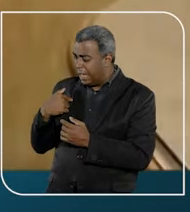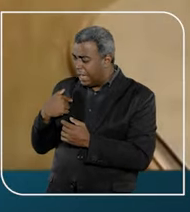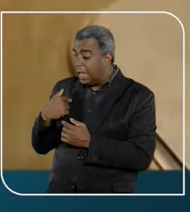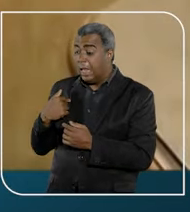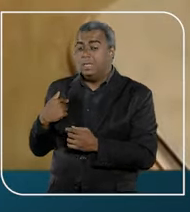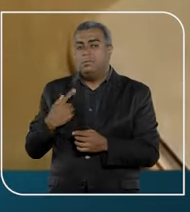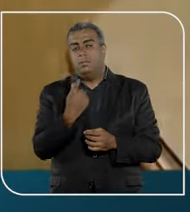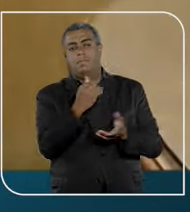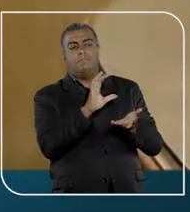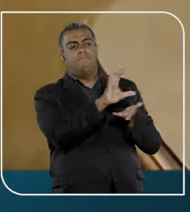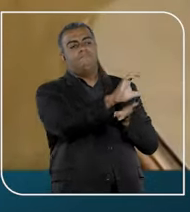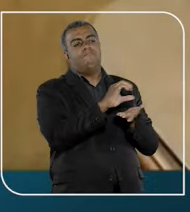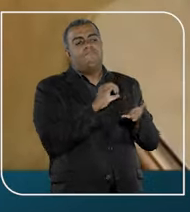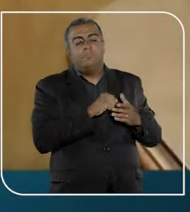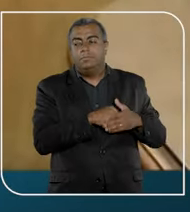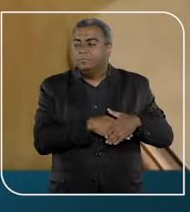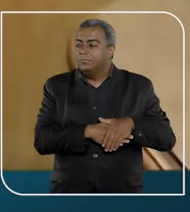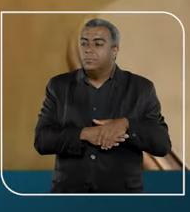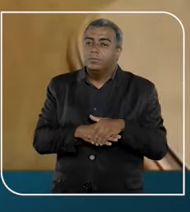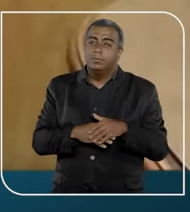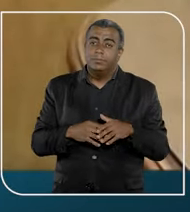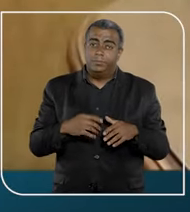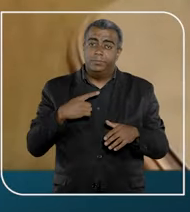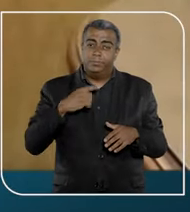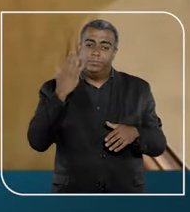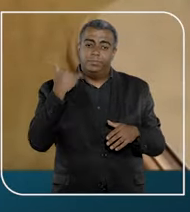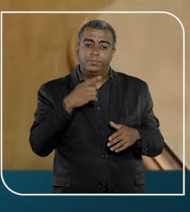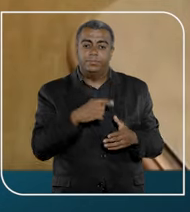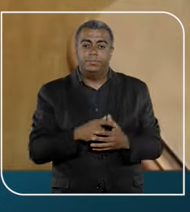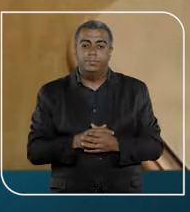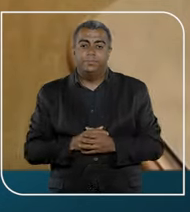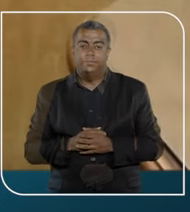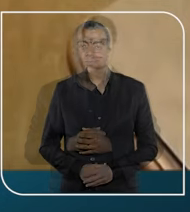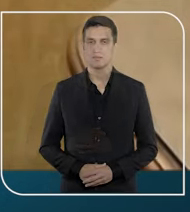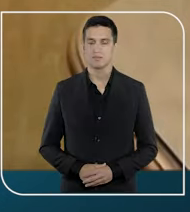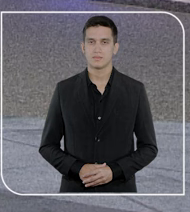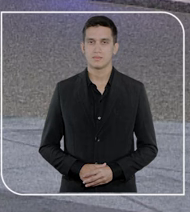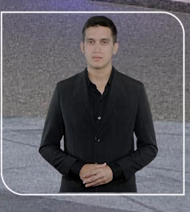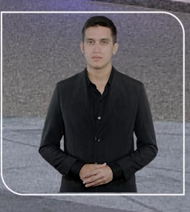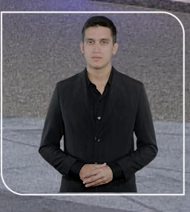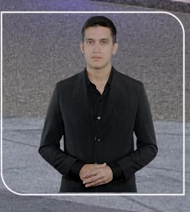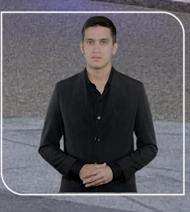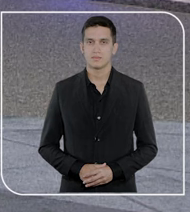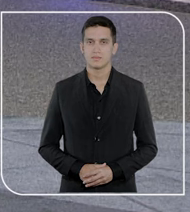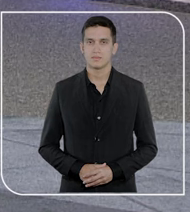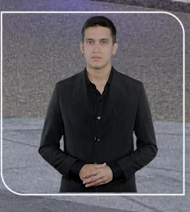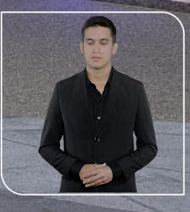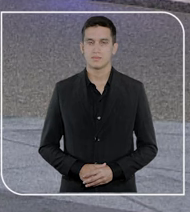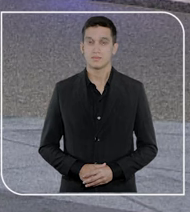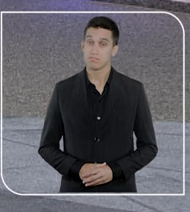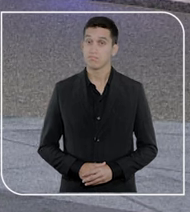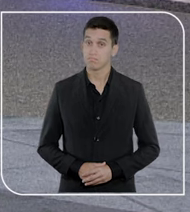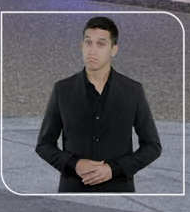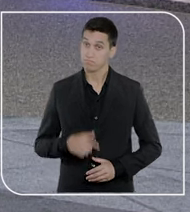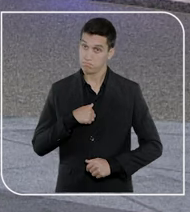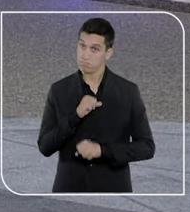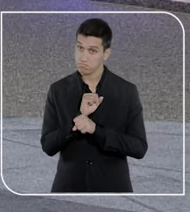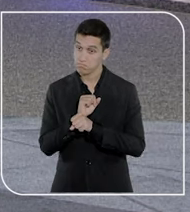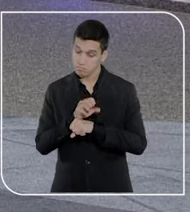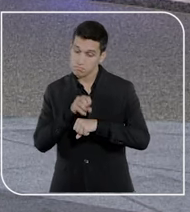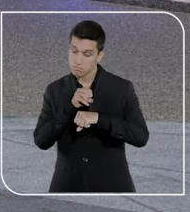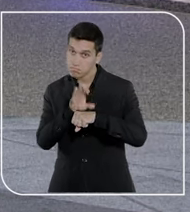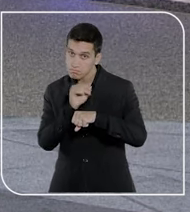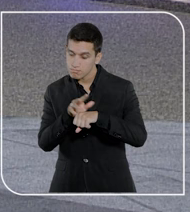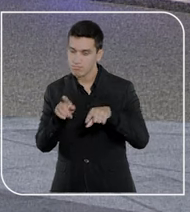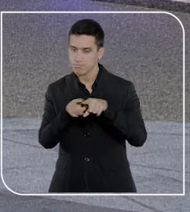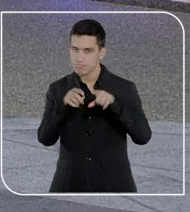vai ficar sabendo que tem que tirar o dinheiro da conta. Espero que essas dicas e exemplos tenham sido anotados,